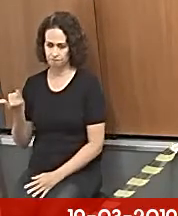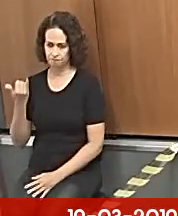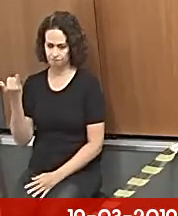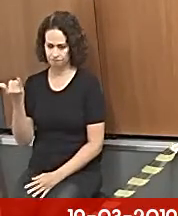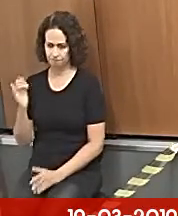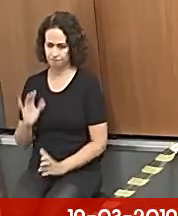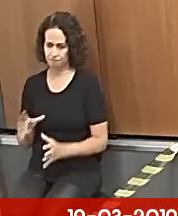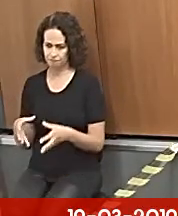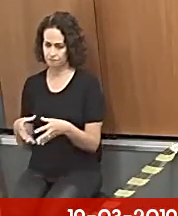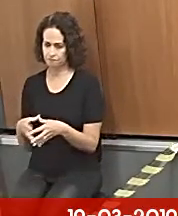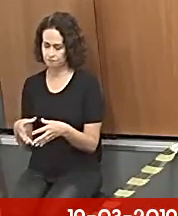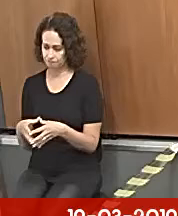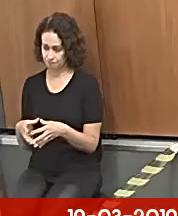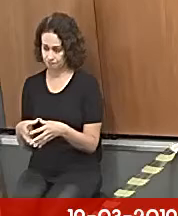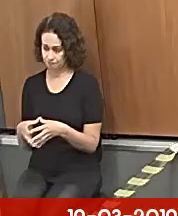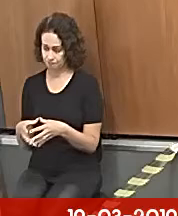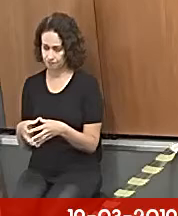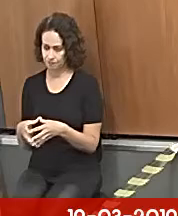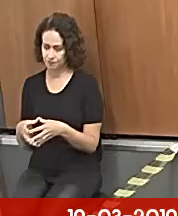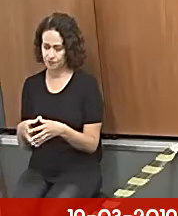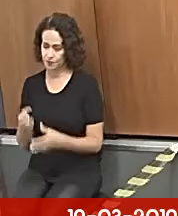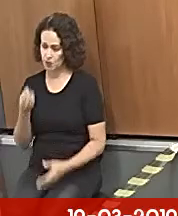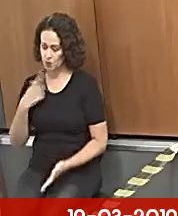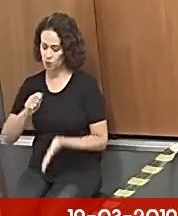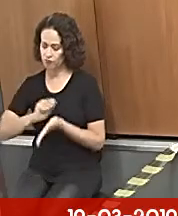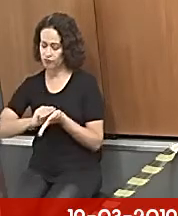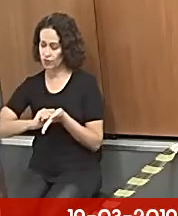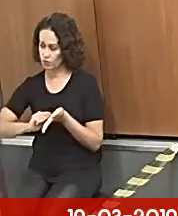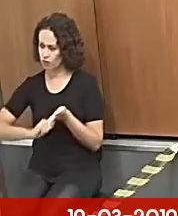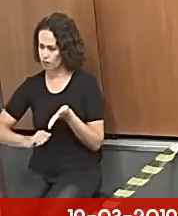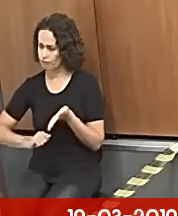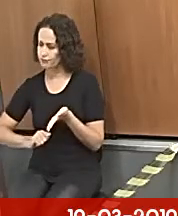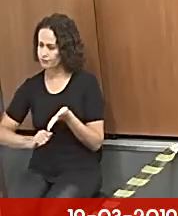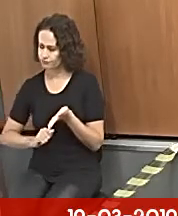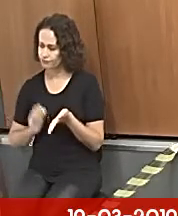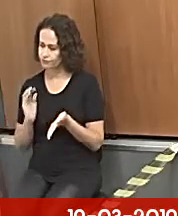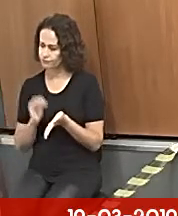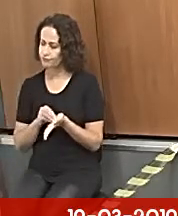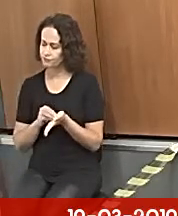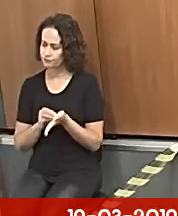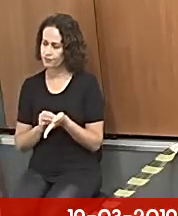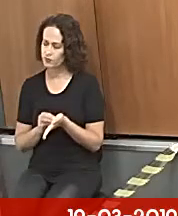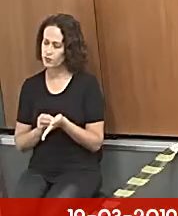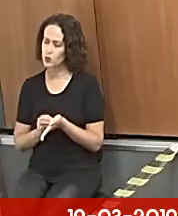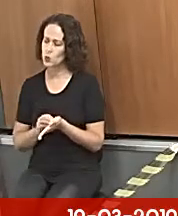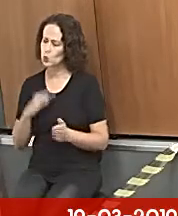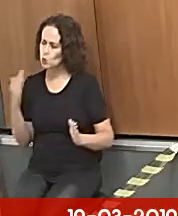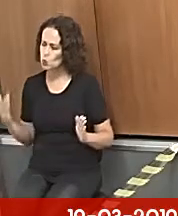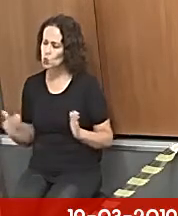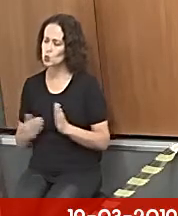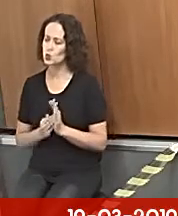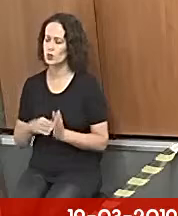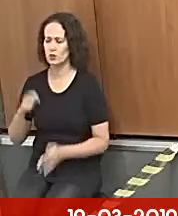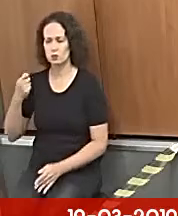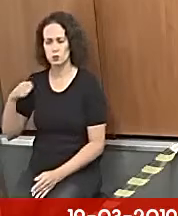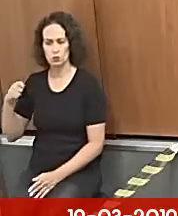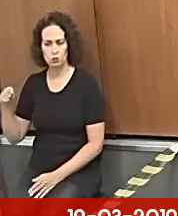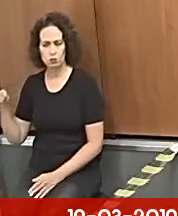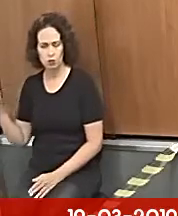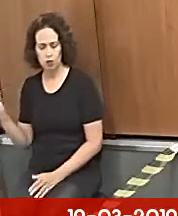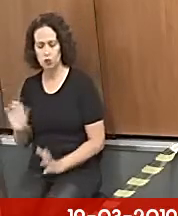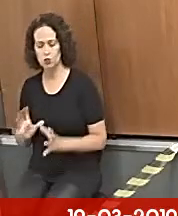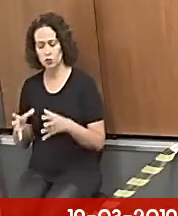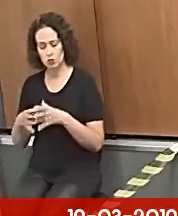comissão eu acho que é bom faz essa anotação eu acho que todas as associações que a comissão